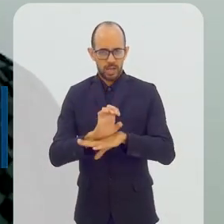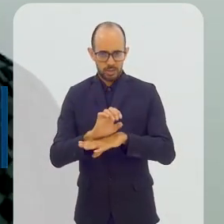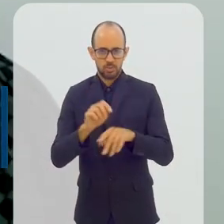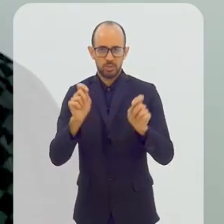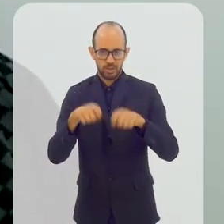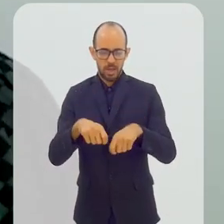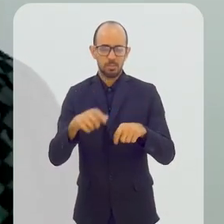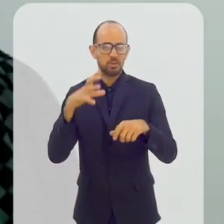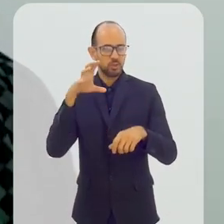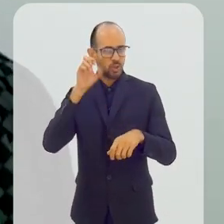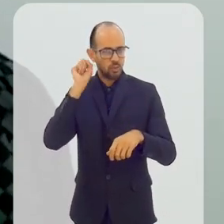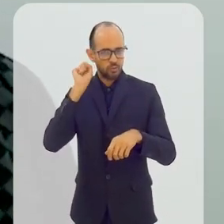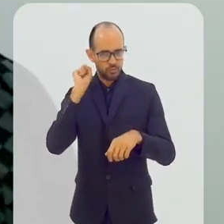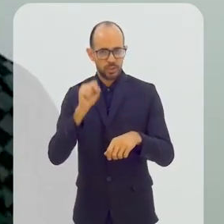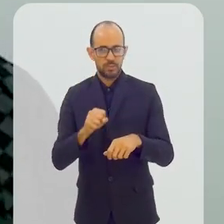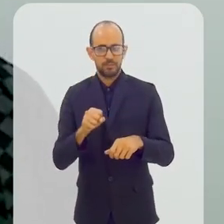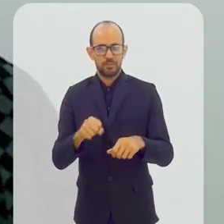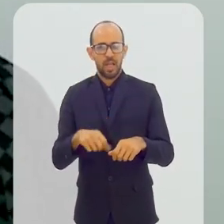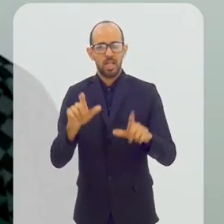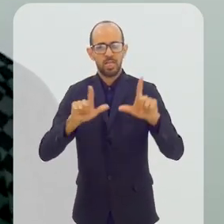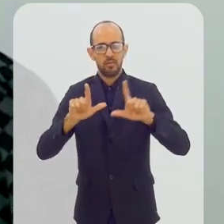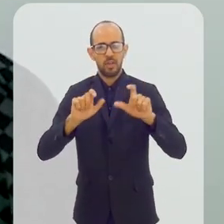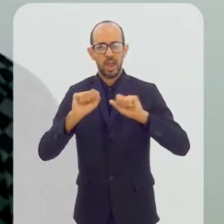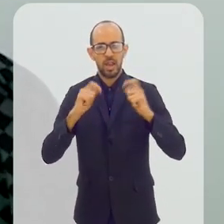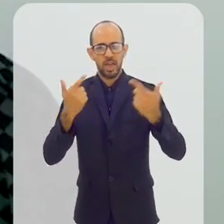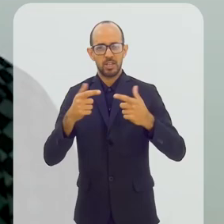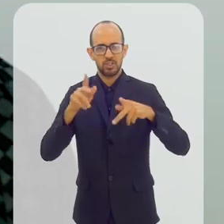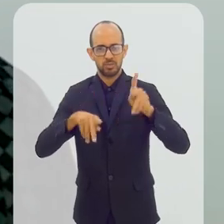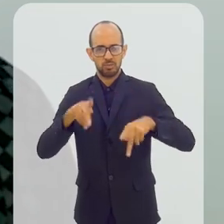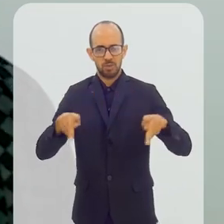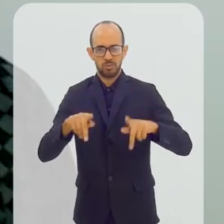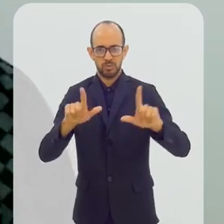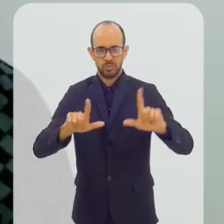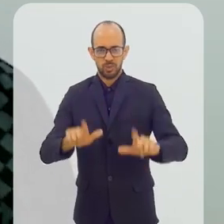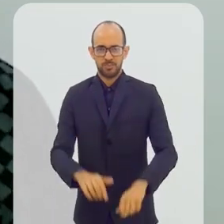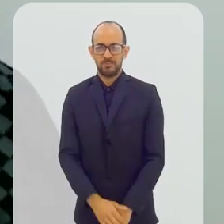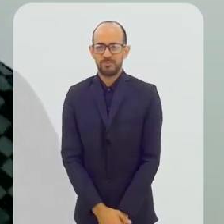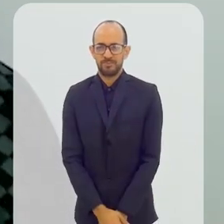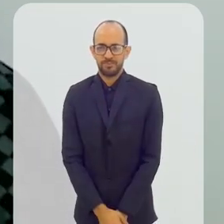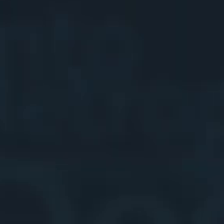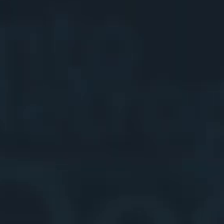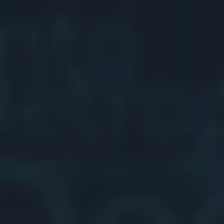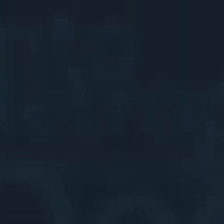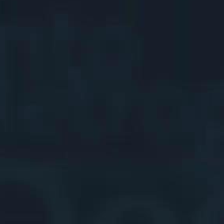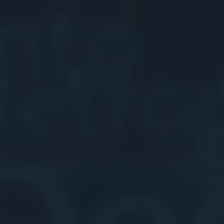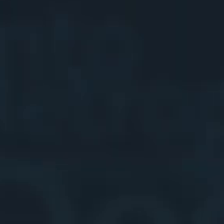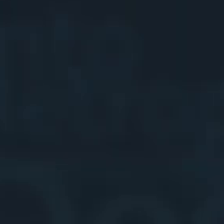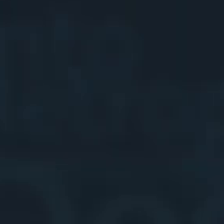por onde você estiver e espalhar para mais pessoas. TV Alerj, o canal do povo. Até a próxima.